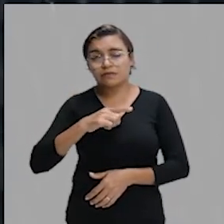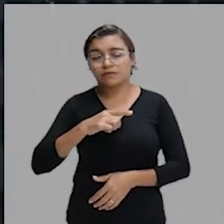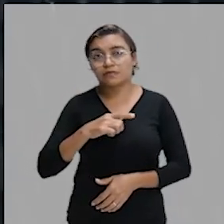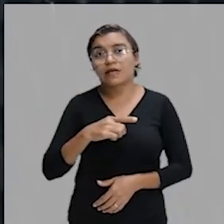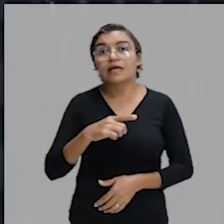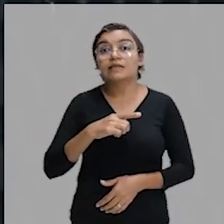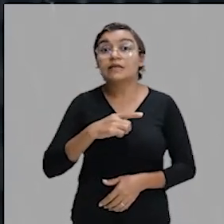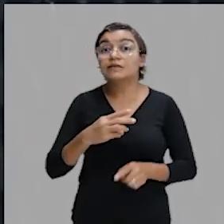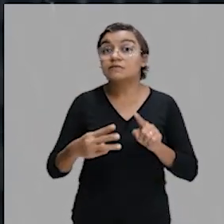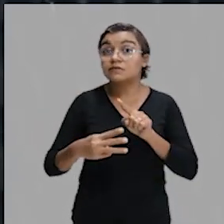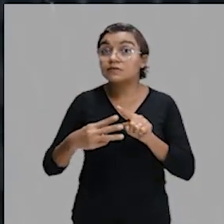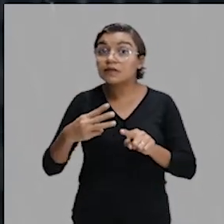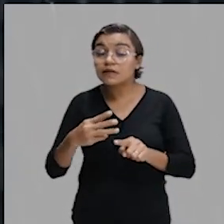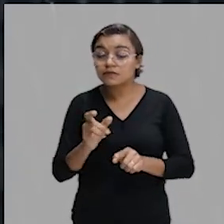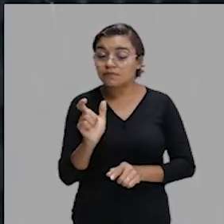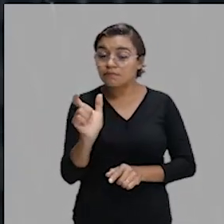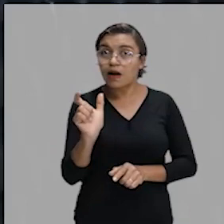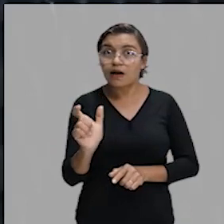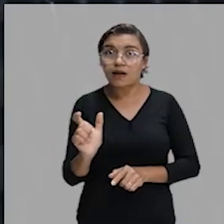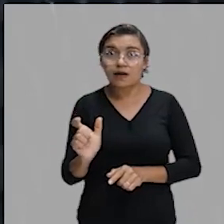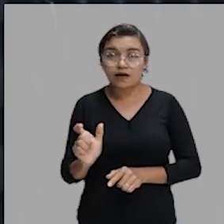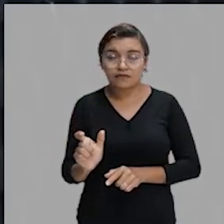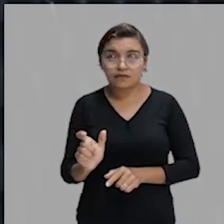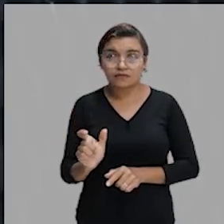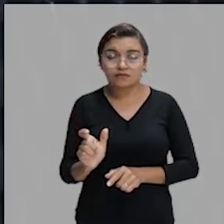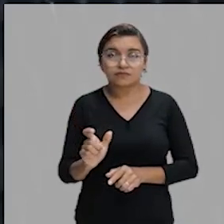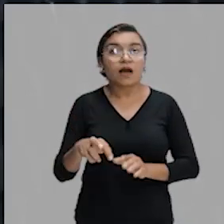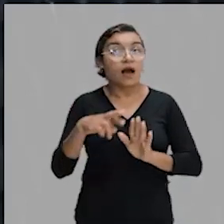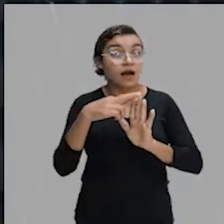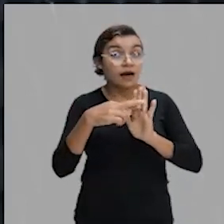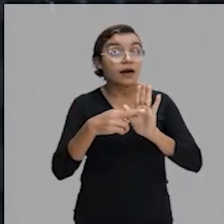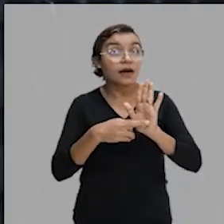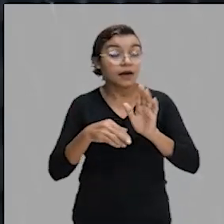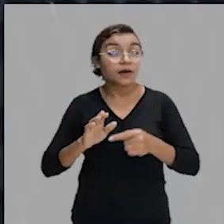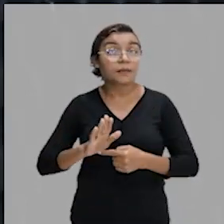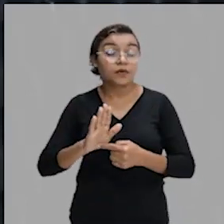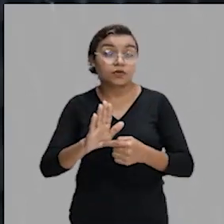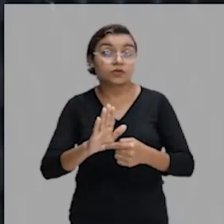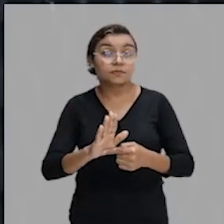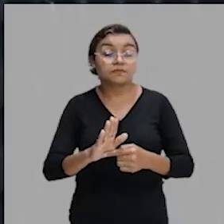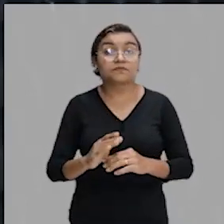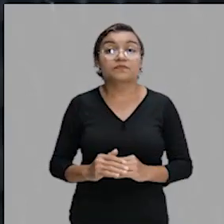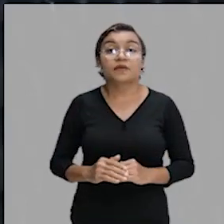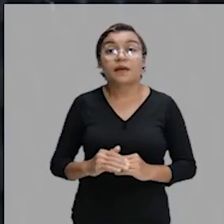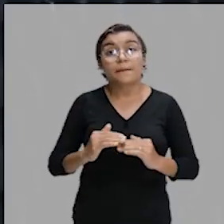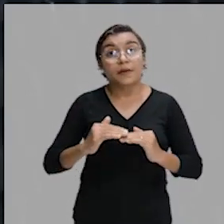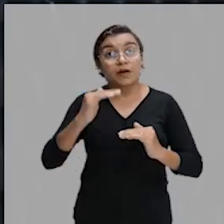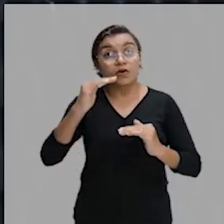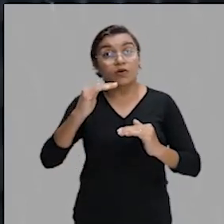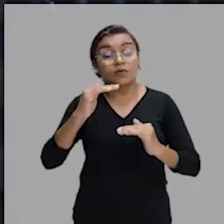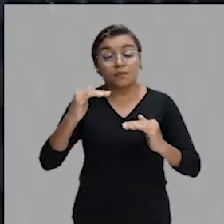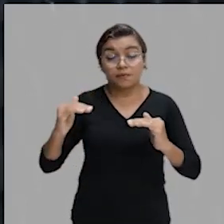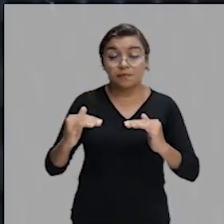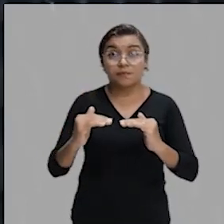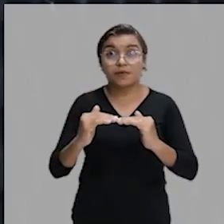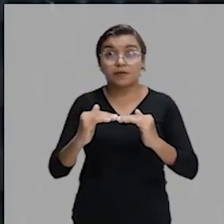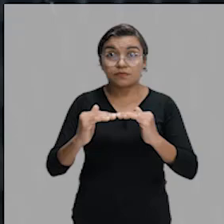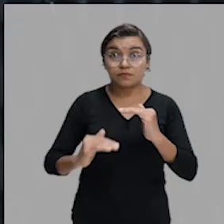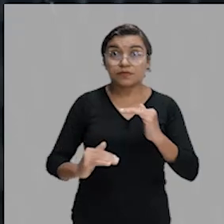termos. Lembra das regras do silogismo? Nós temos três termos. Maior, médio, menor.